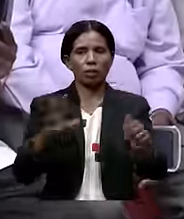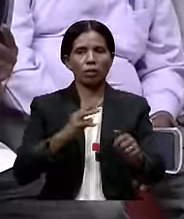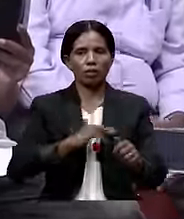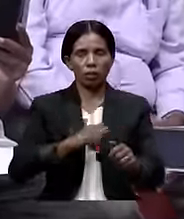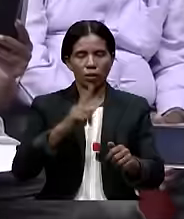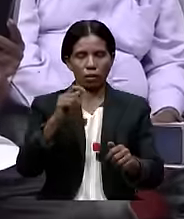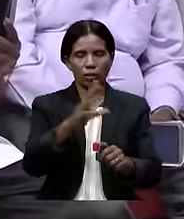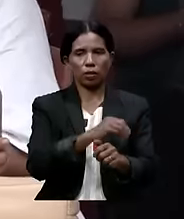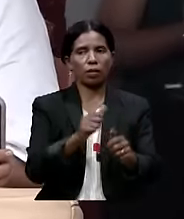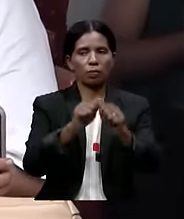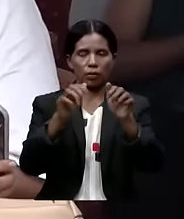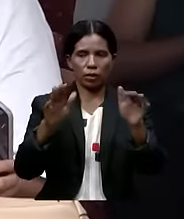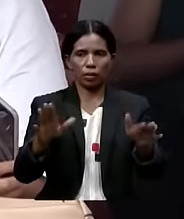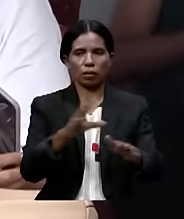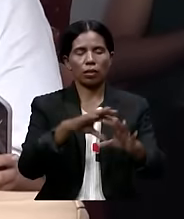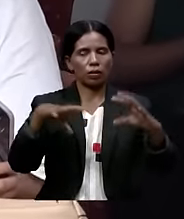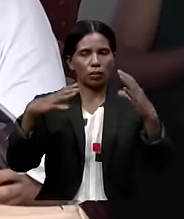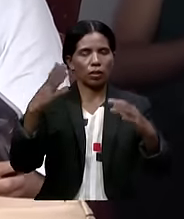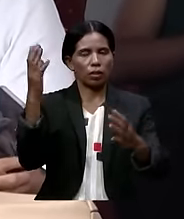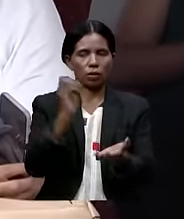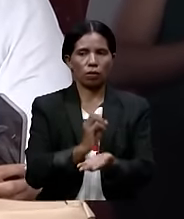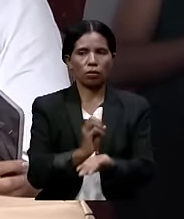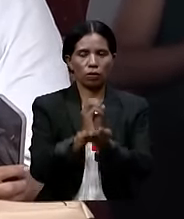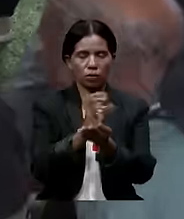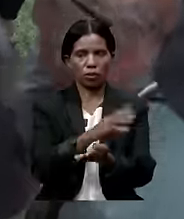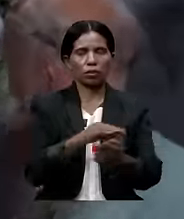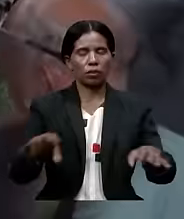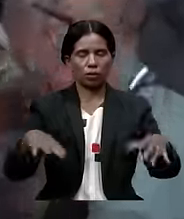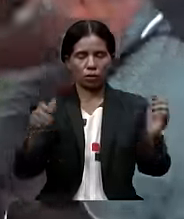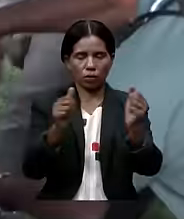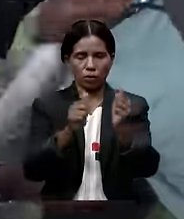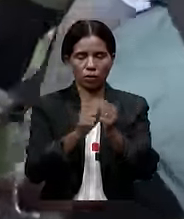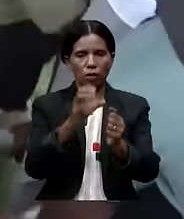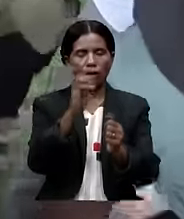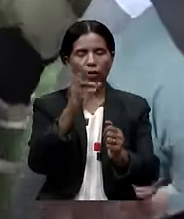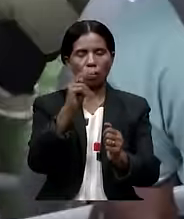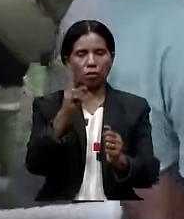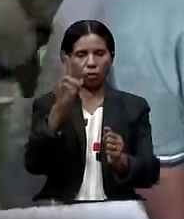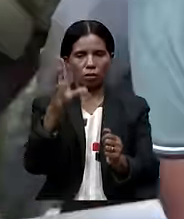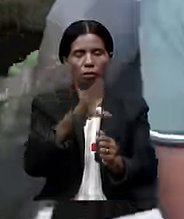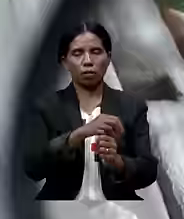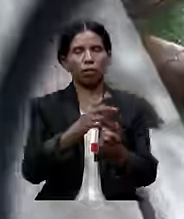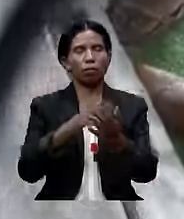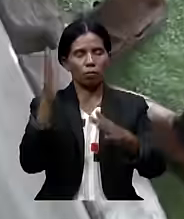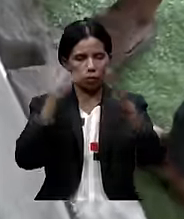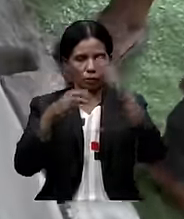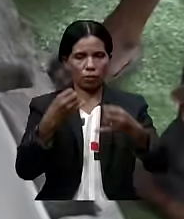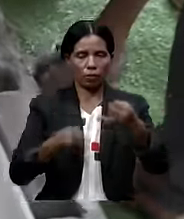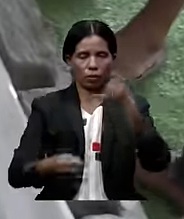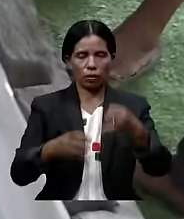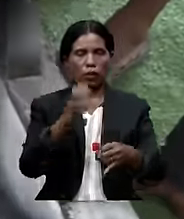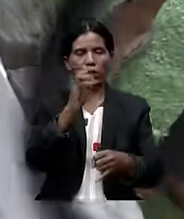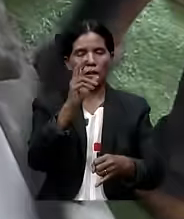Ihamanatutu, administrador de conselho Iheoikusi, Serviço Hamutuk Ho'onu Hanesan, coordenador Orba Problema Justiça ONU